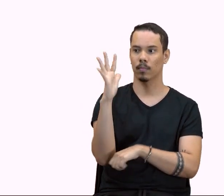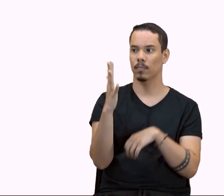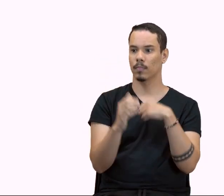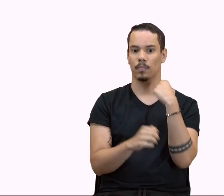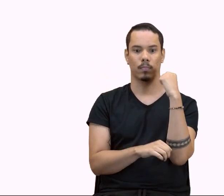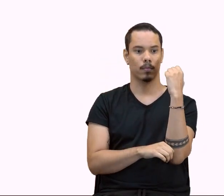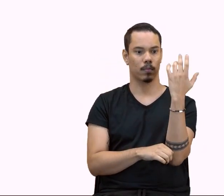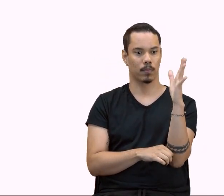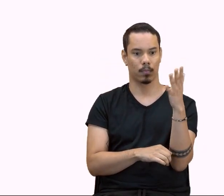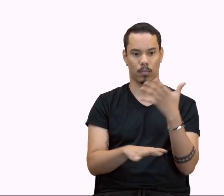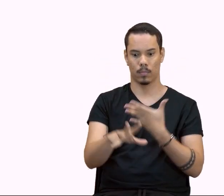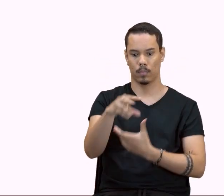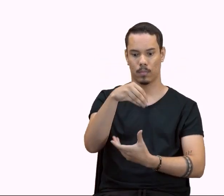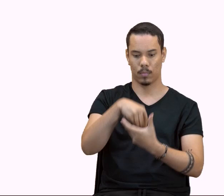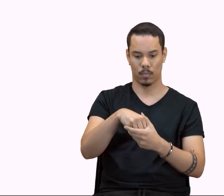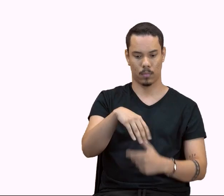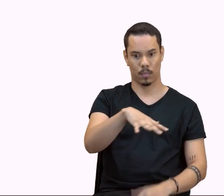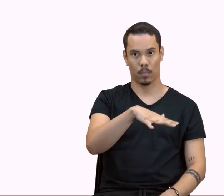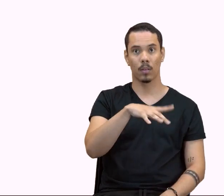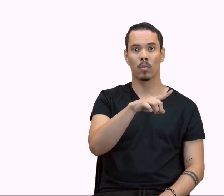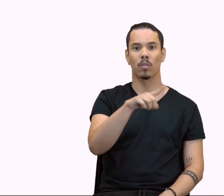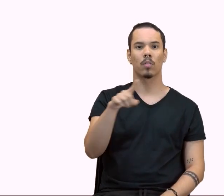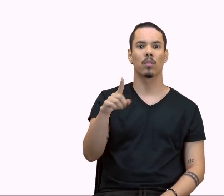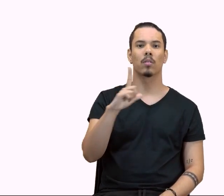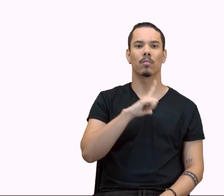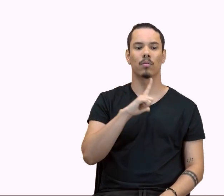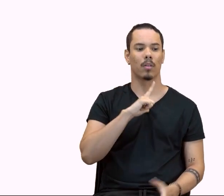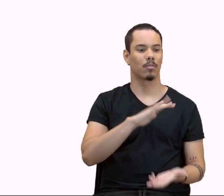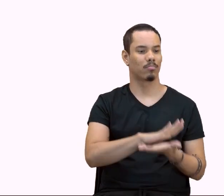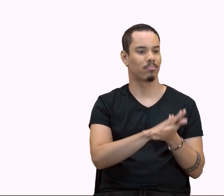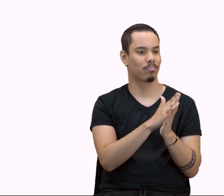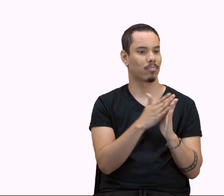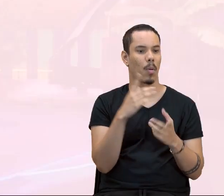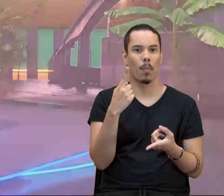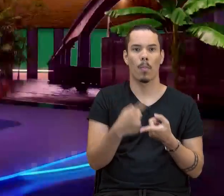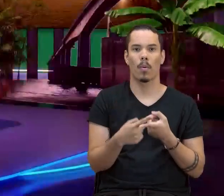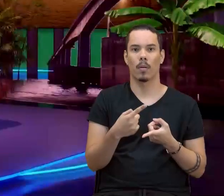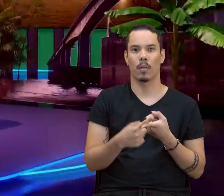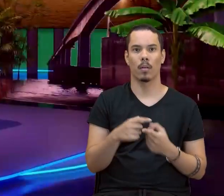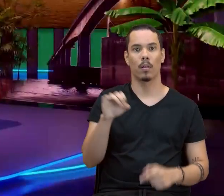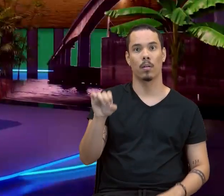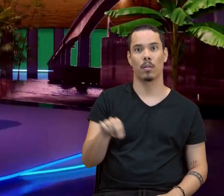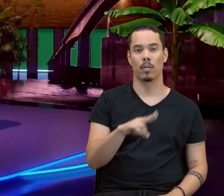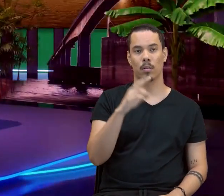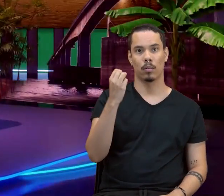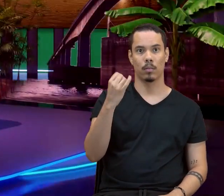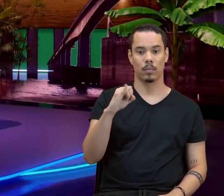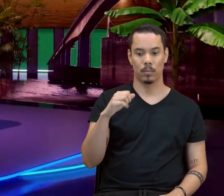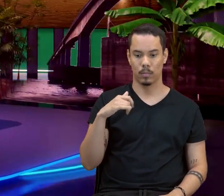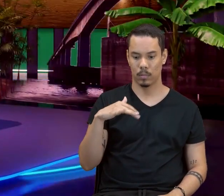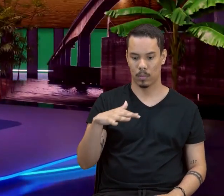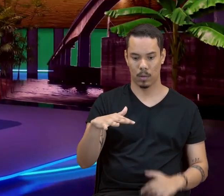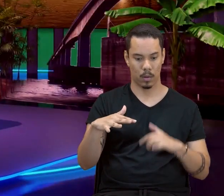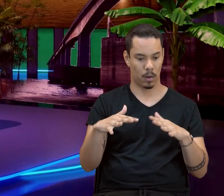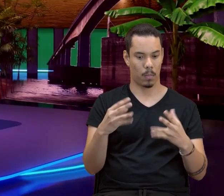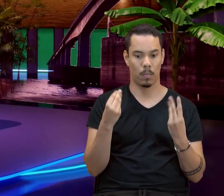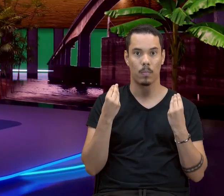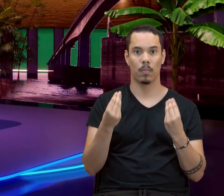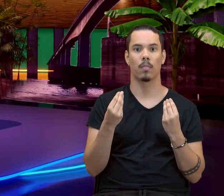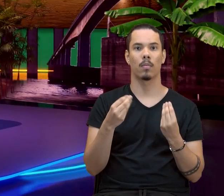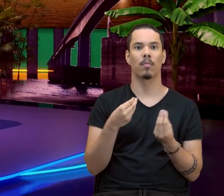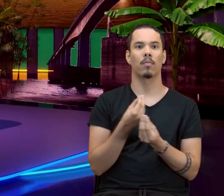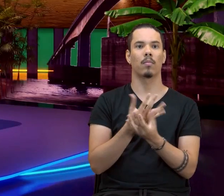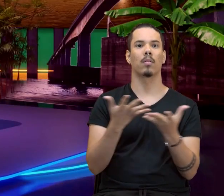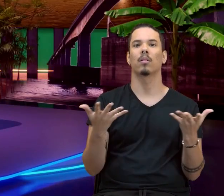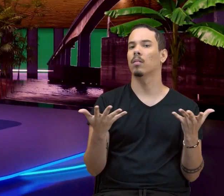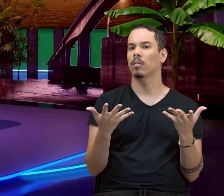areal, você vai devastar por quê? Ou se está em cima de uma cascalheira, para que vai dar um terreno